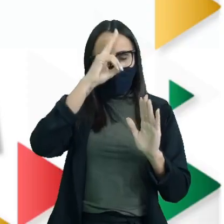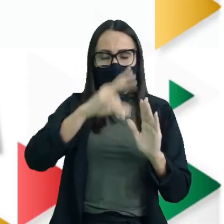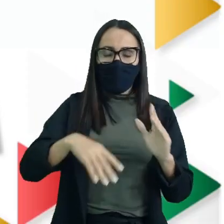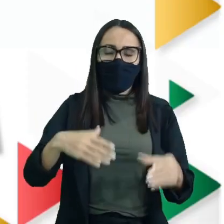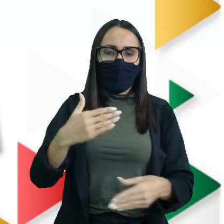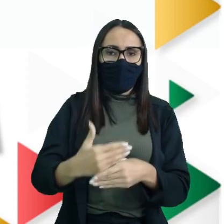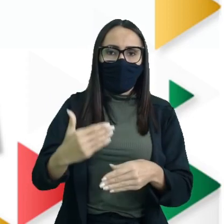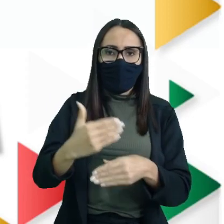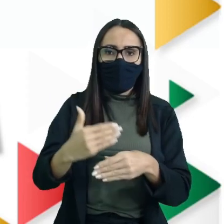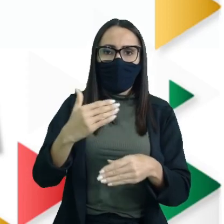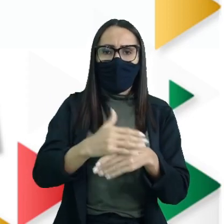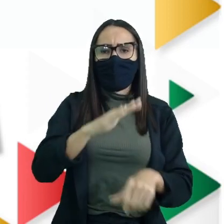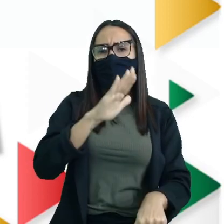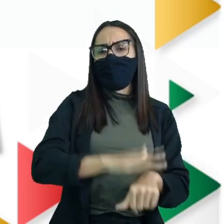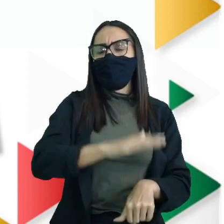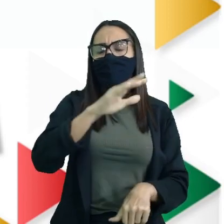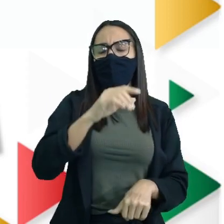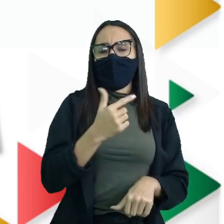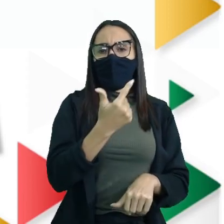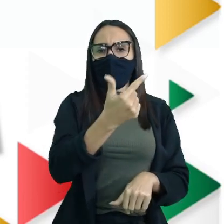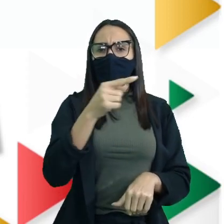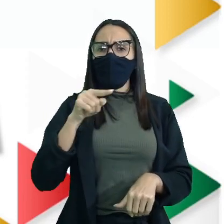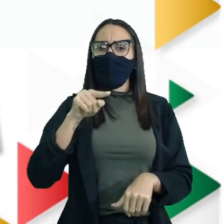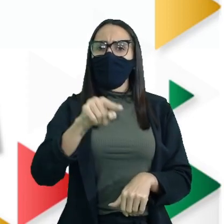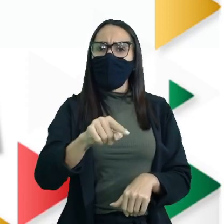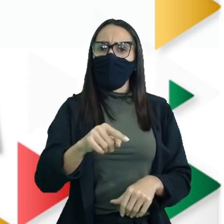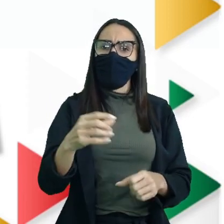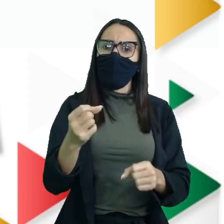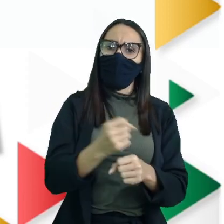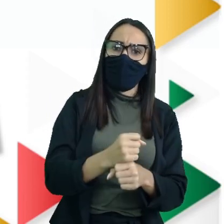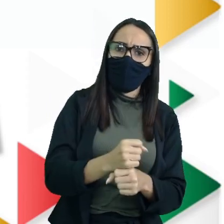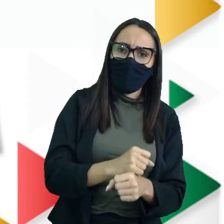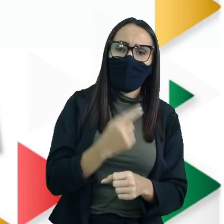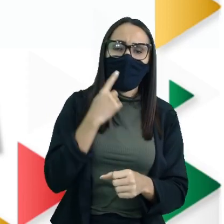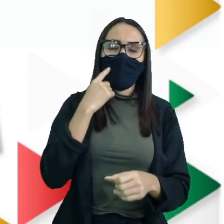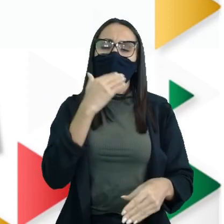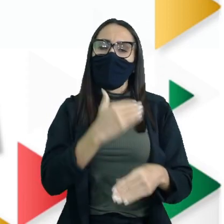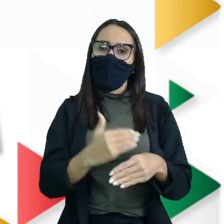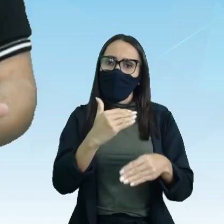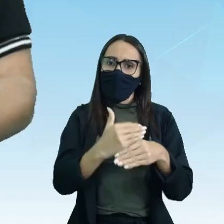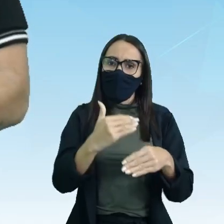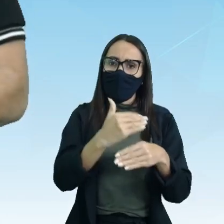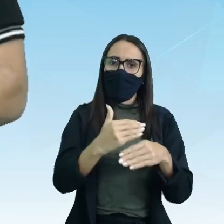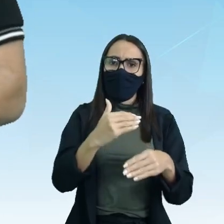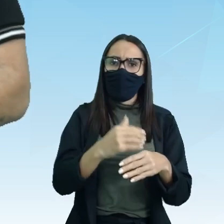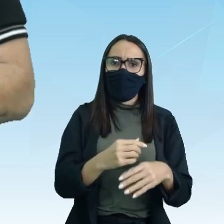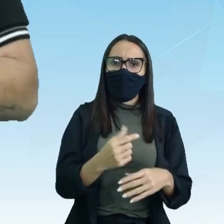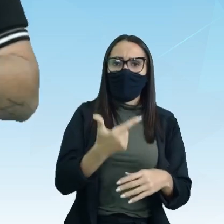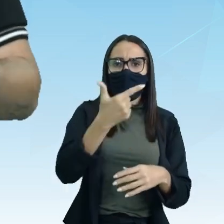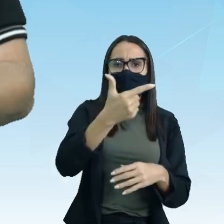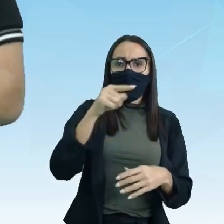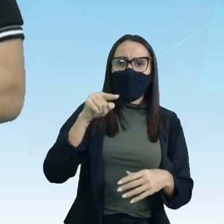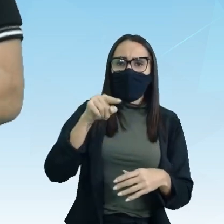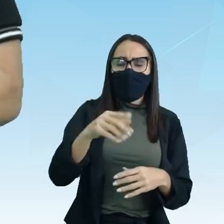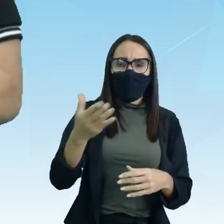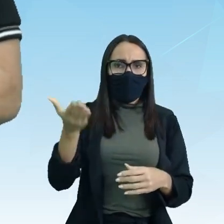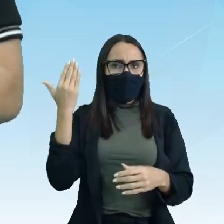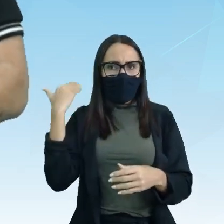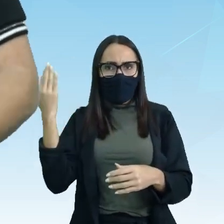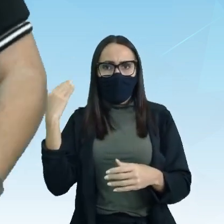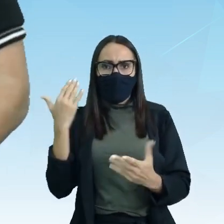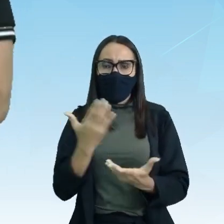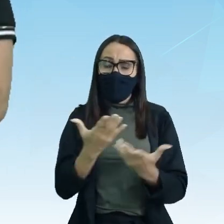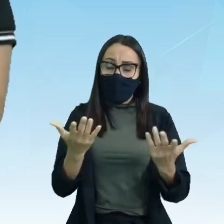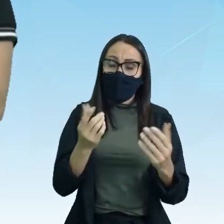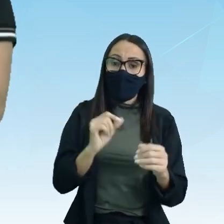levou mais de 2 anos. O que é interessante, uma construção tão gigantesca ficar pronta em 2 anos, né? Para a época, com a engenharia da época, foi um